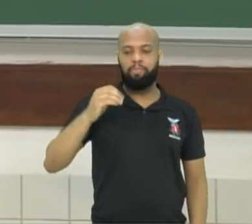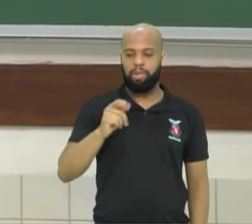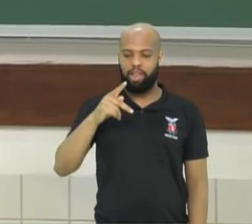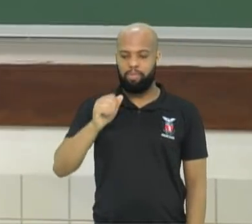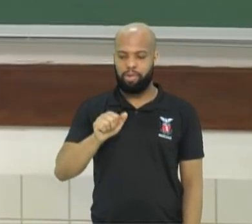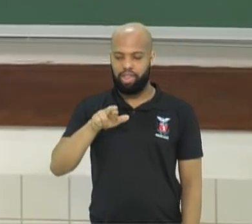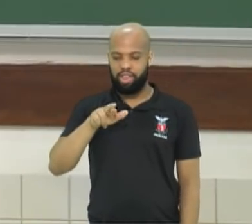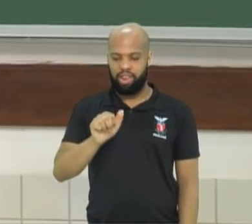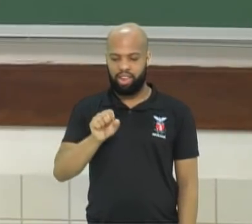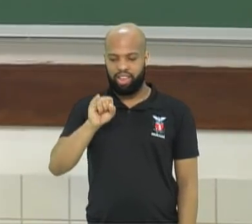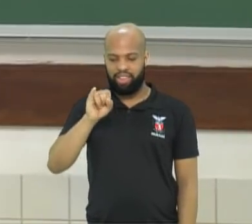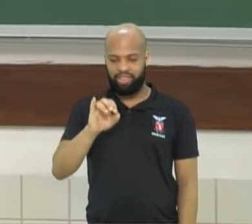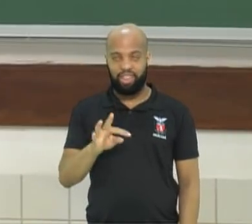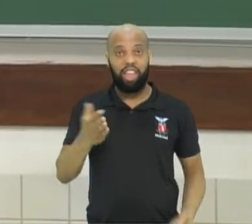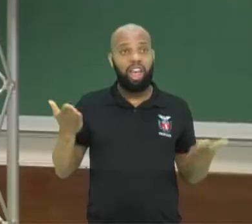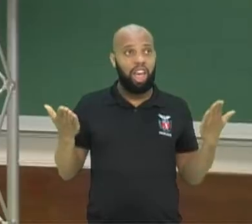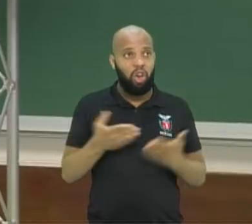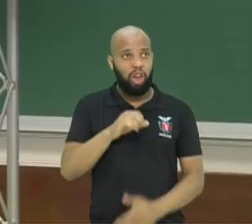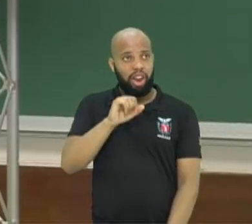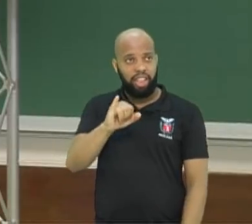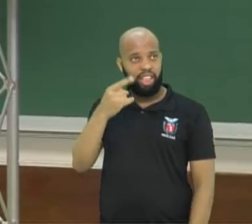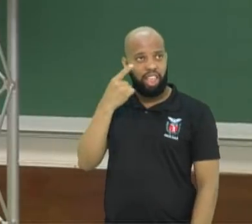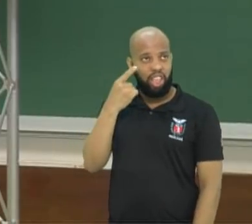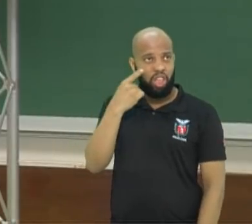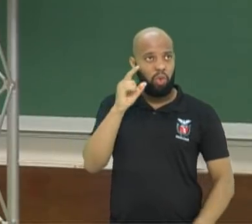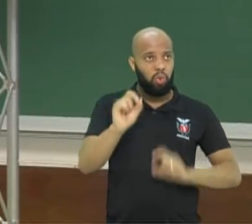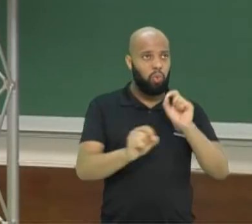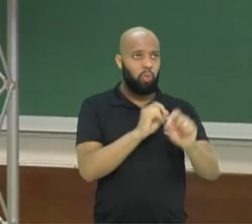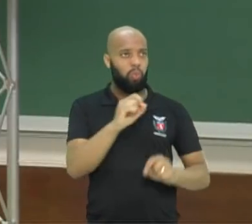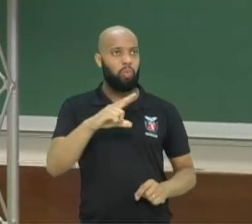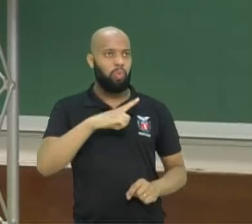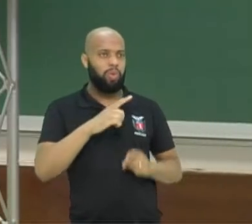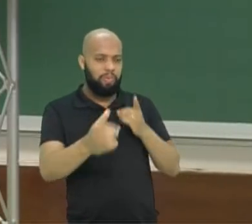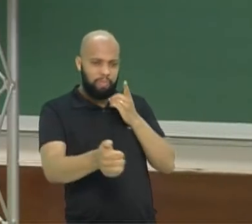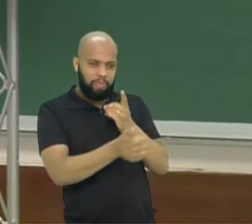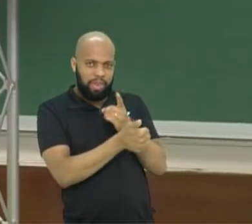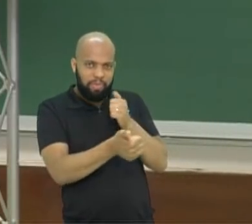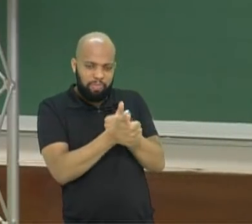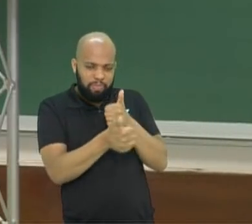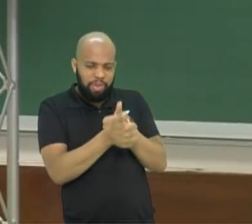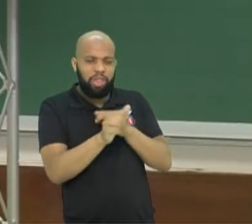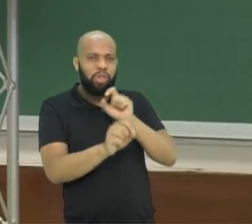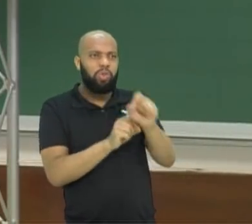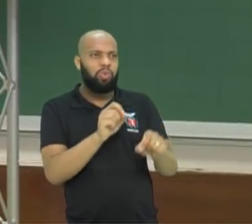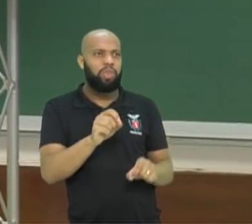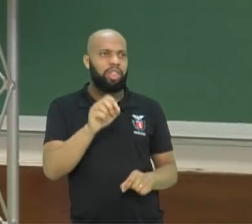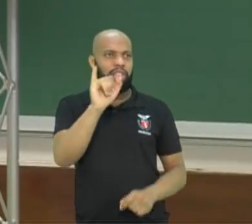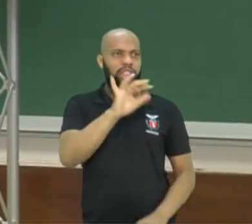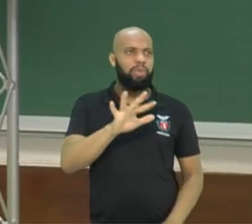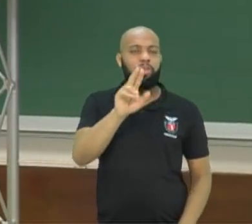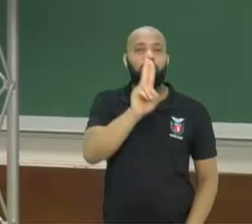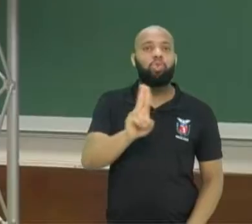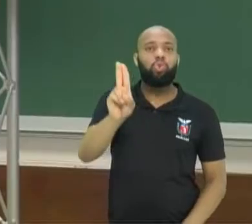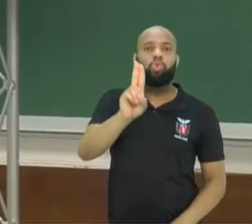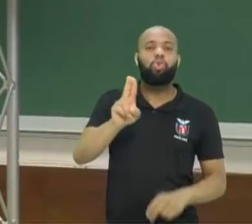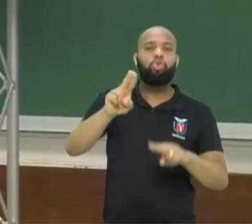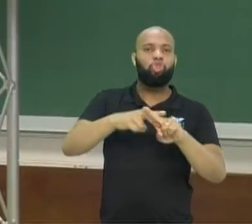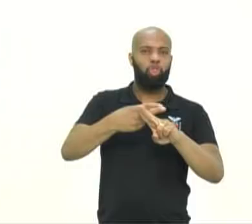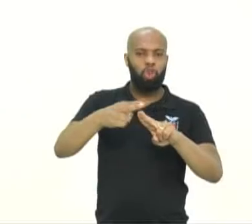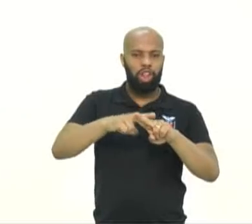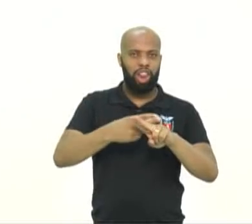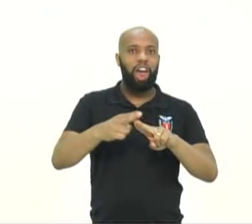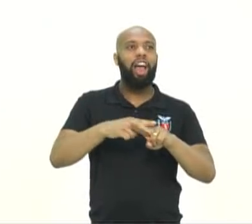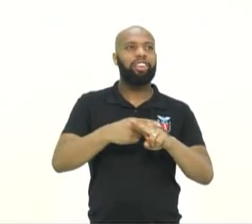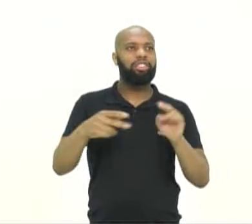incomoda bastante. Agora, se eu chegar perto, eu vou observar que essa imagem foi feita com chocolate. Olha